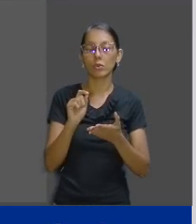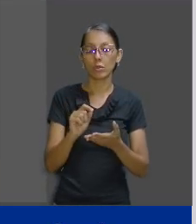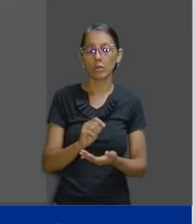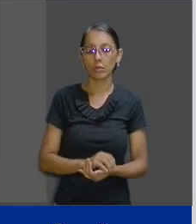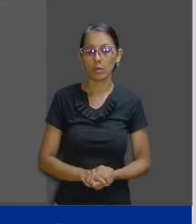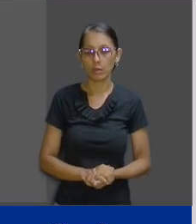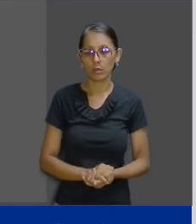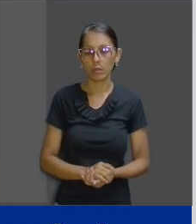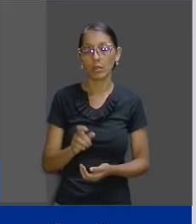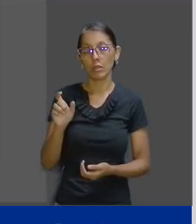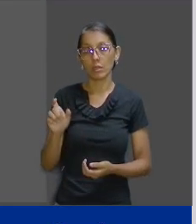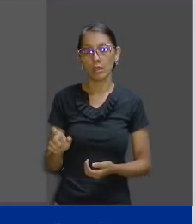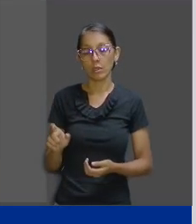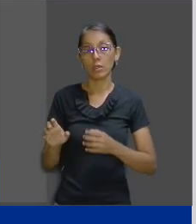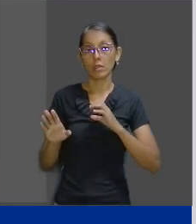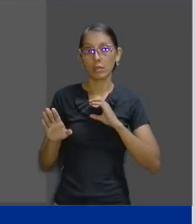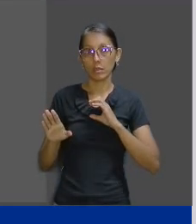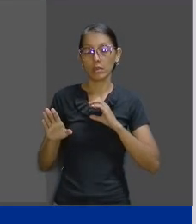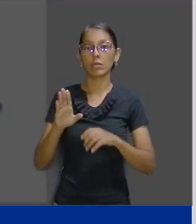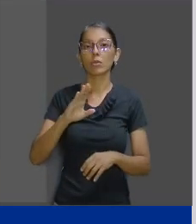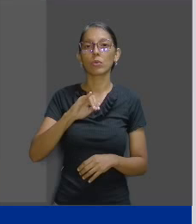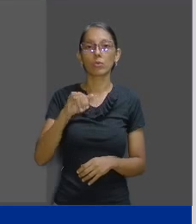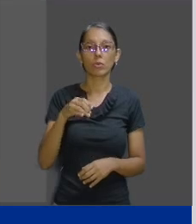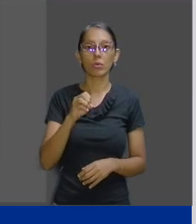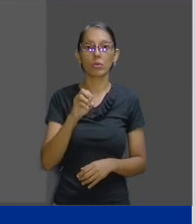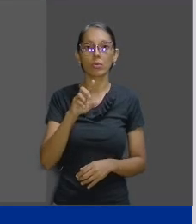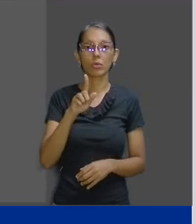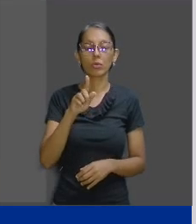Amanajás, enquanto candidato, conhecia a